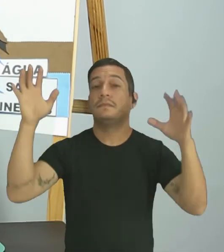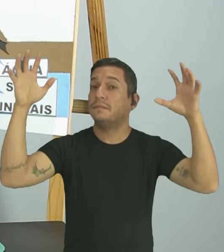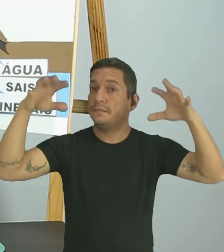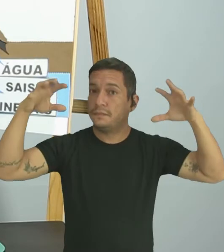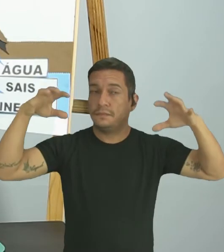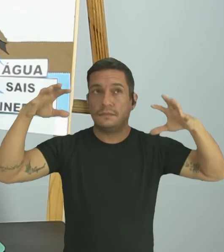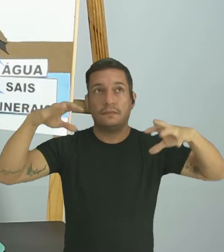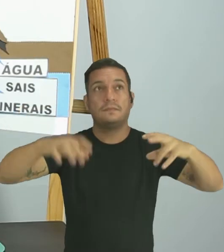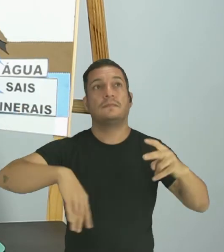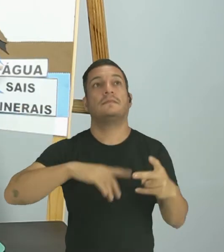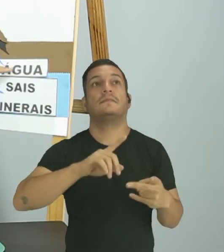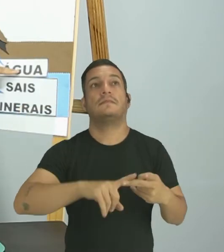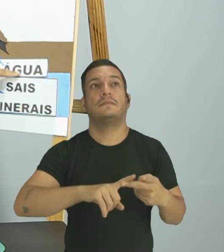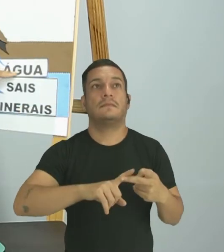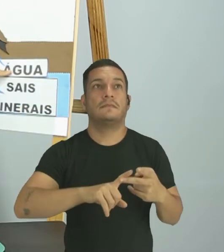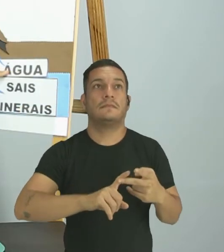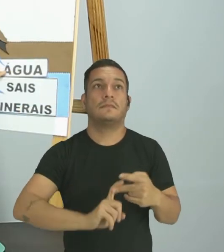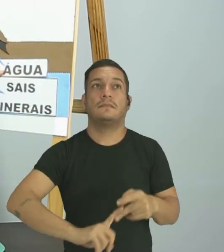chuva,